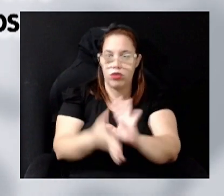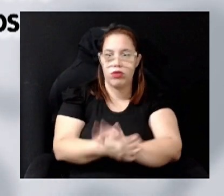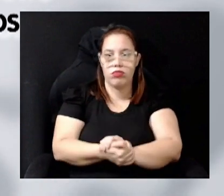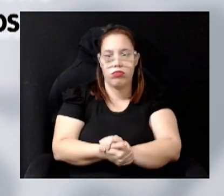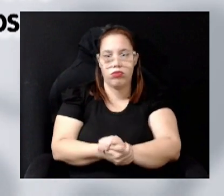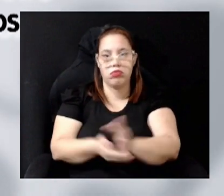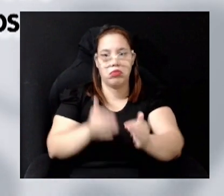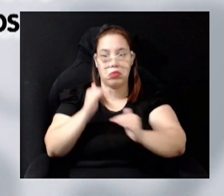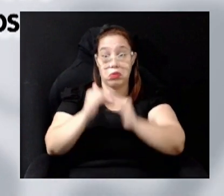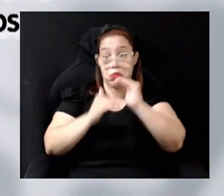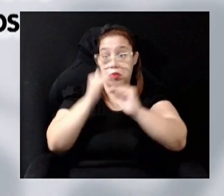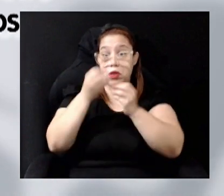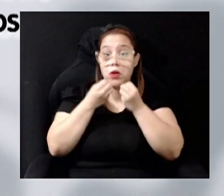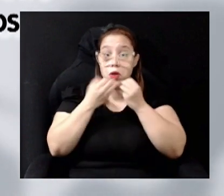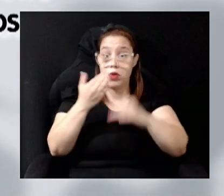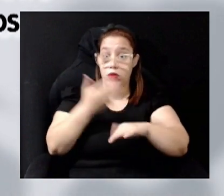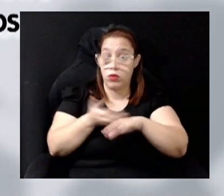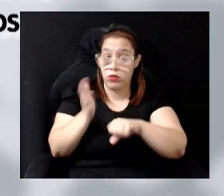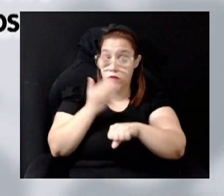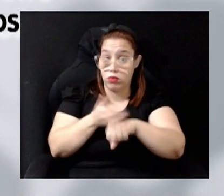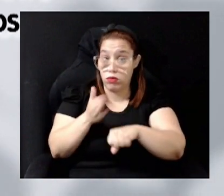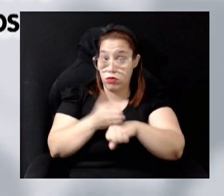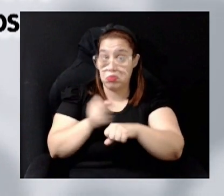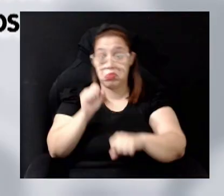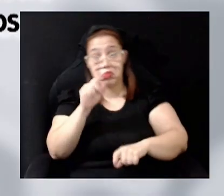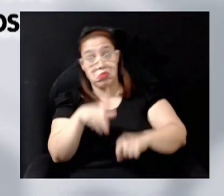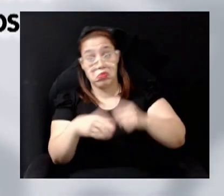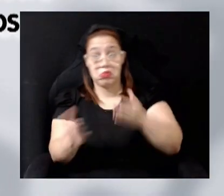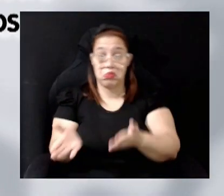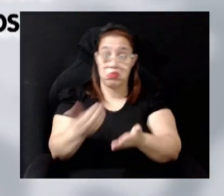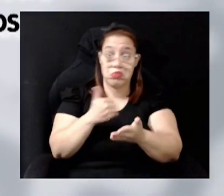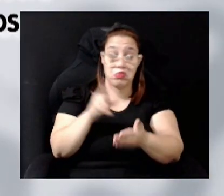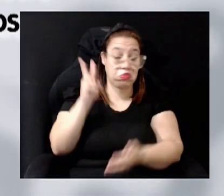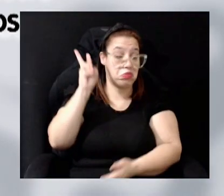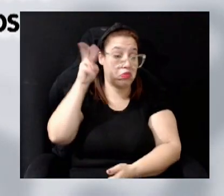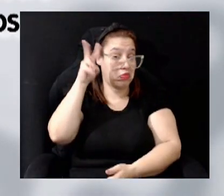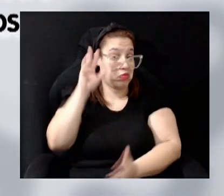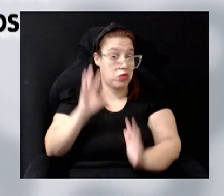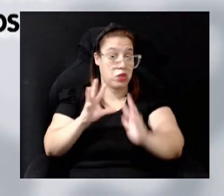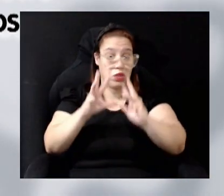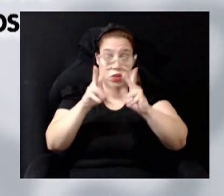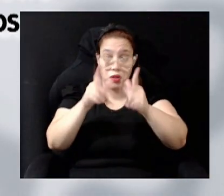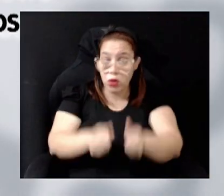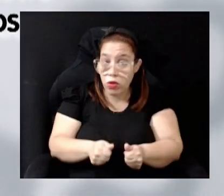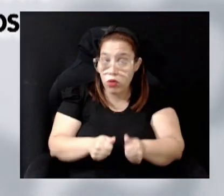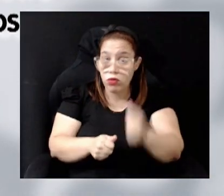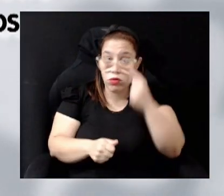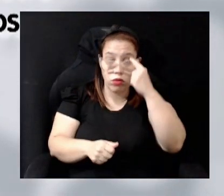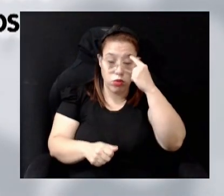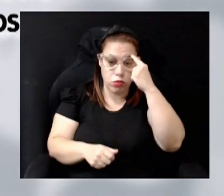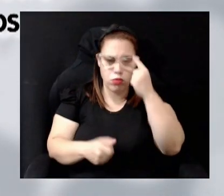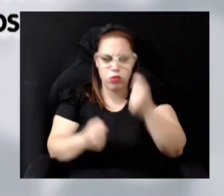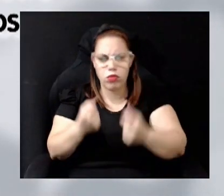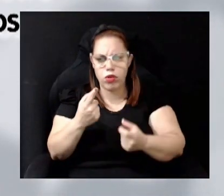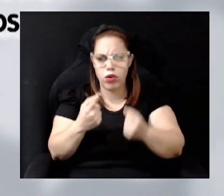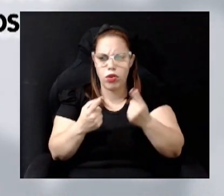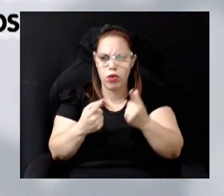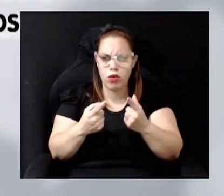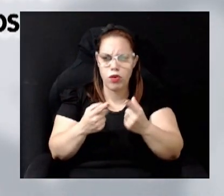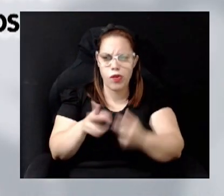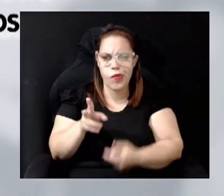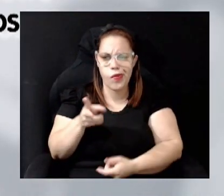de boas práticas é algo que vem de toda essa história. Don Norman popularizou o